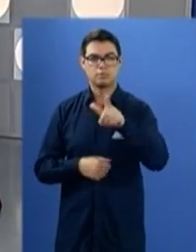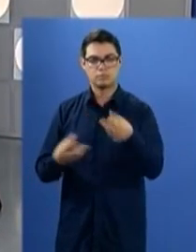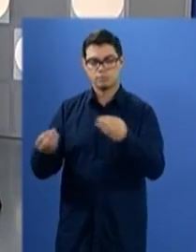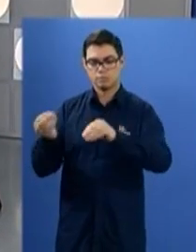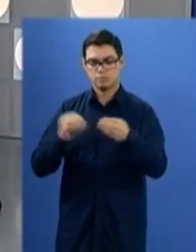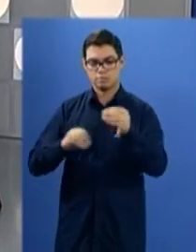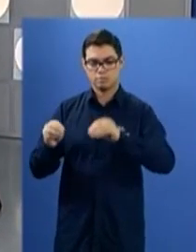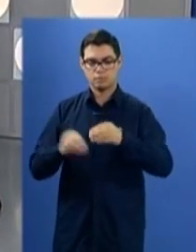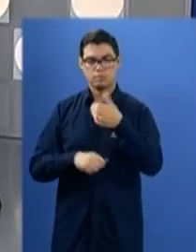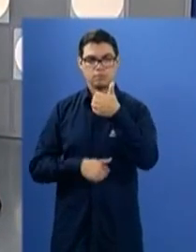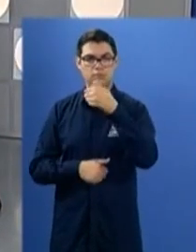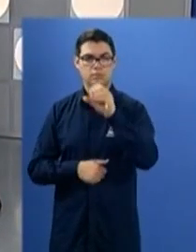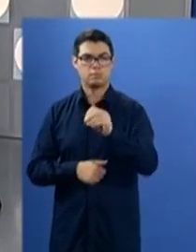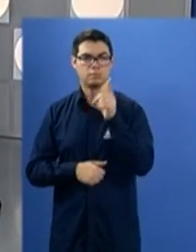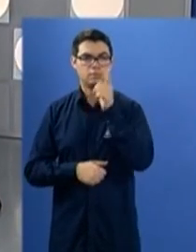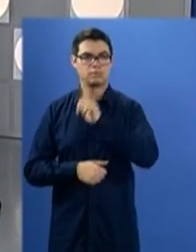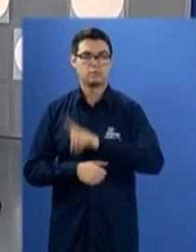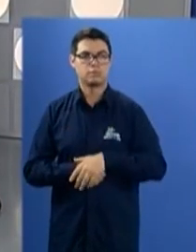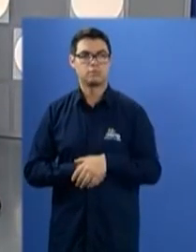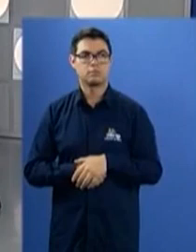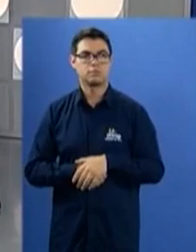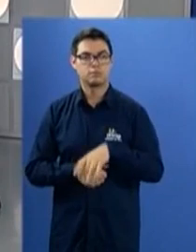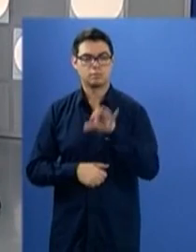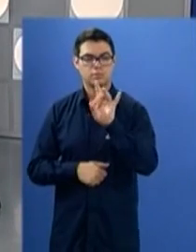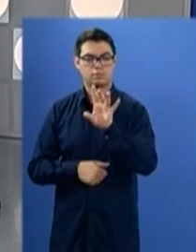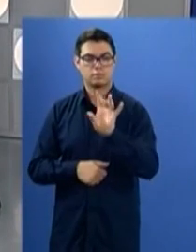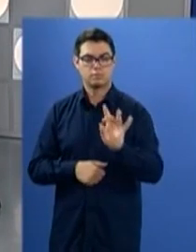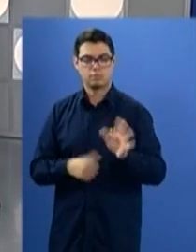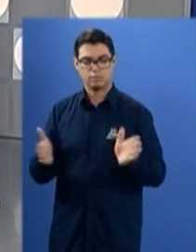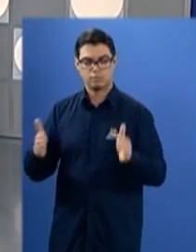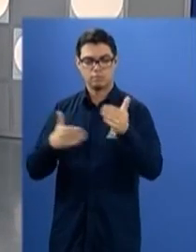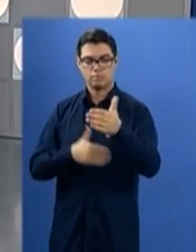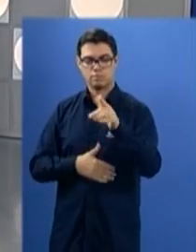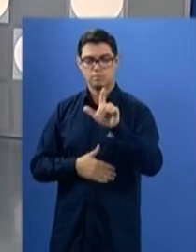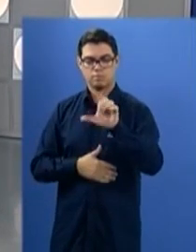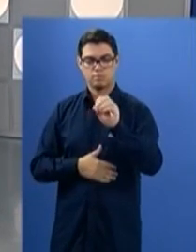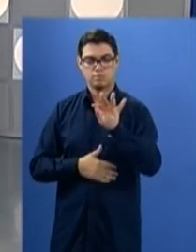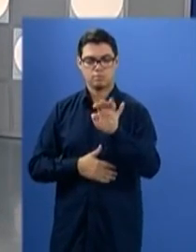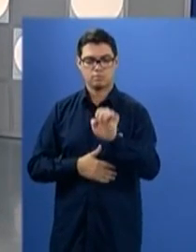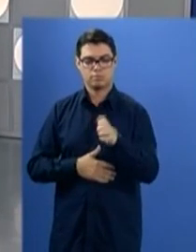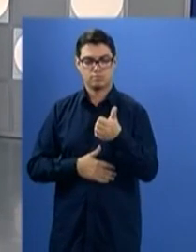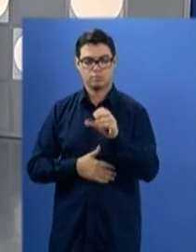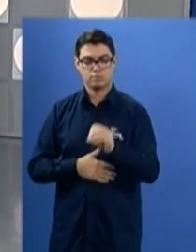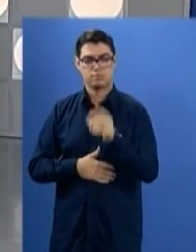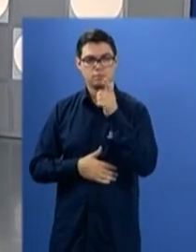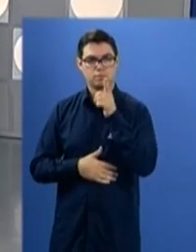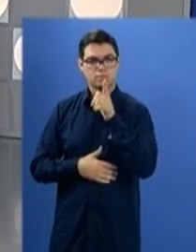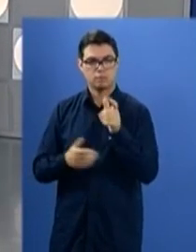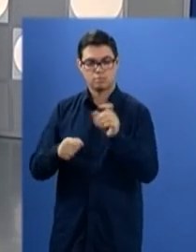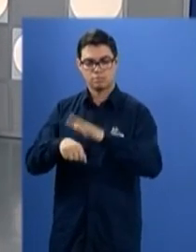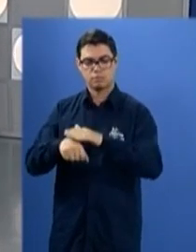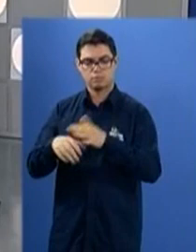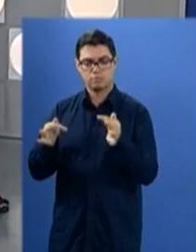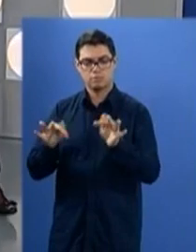lote de 10. Então, a cada 10 você coloca numa caixa e esse é o seu tempo de